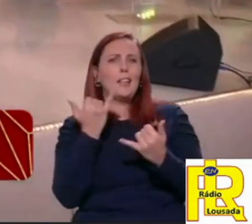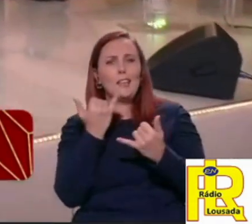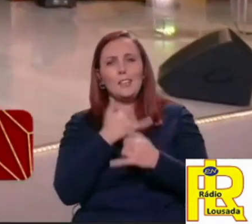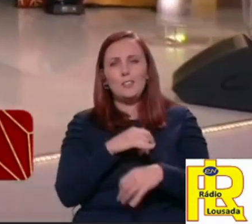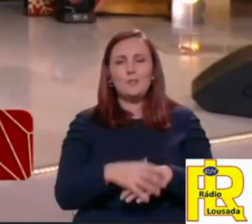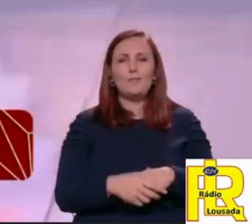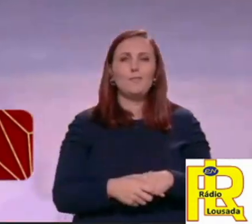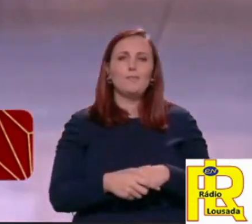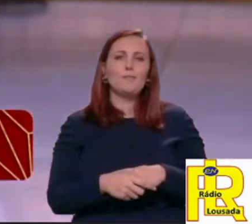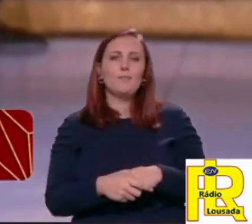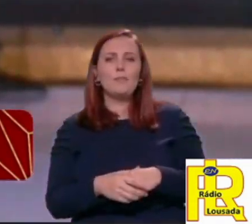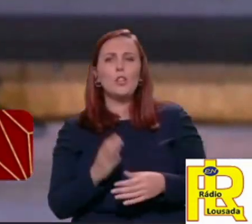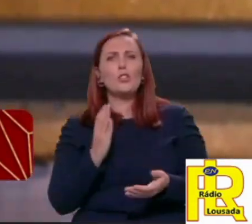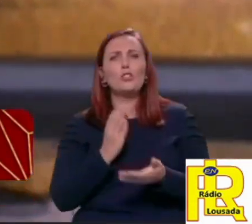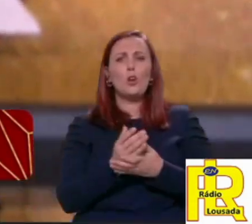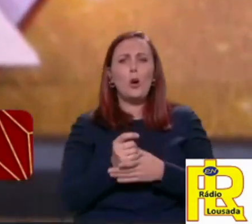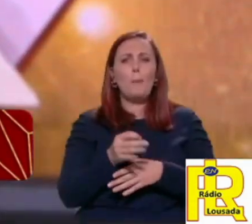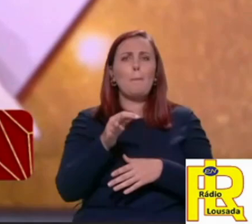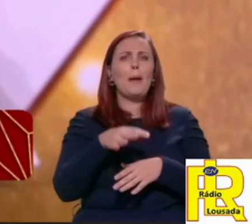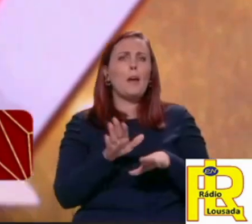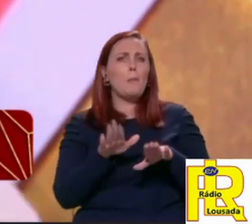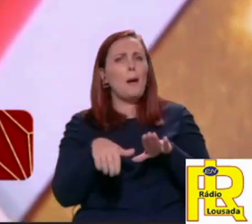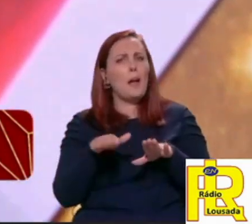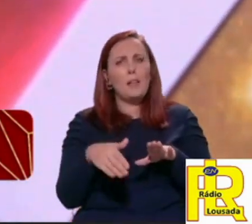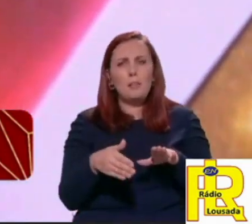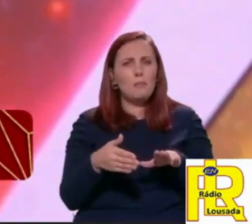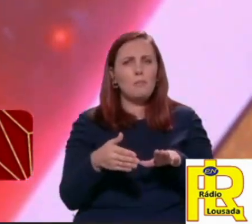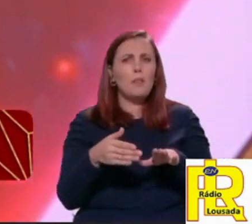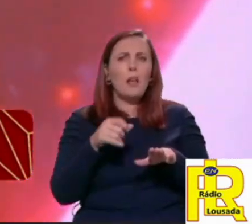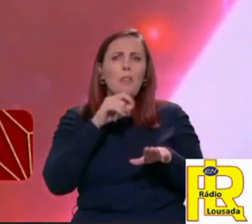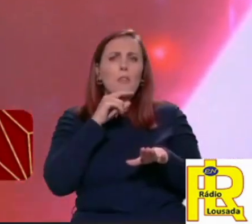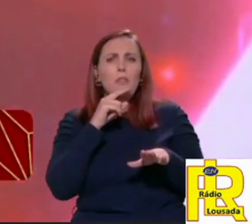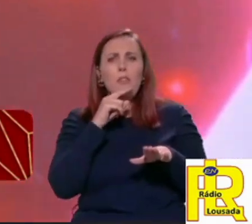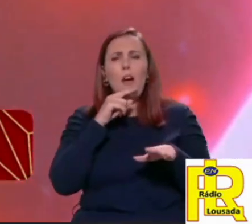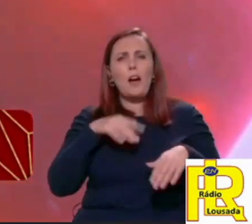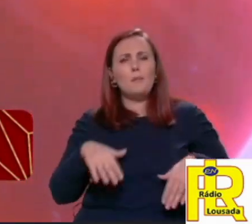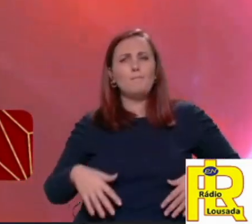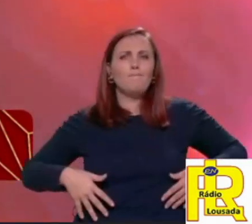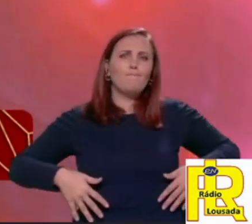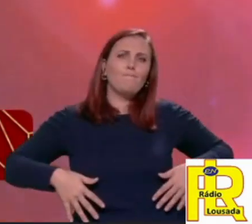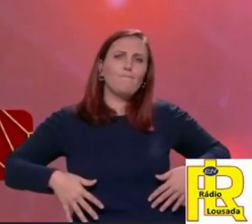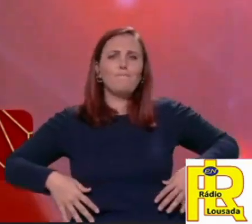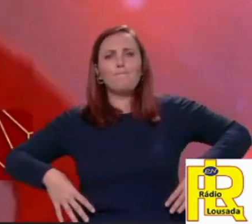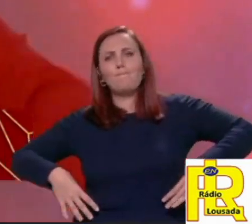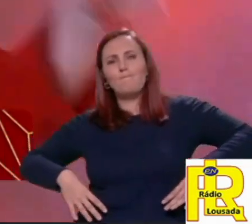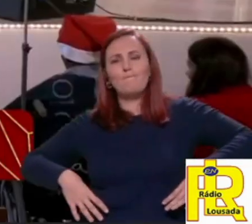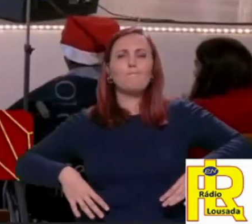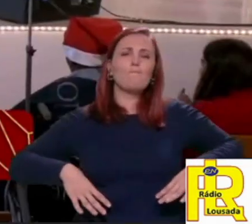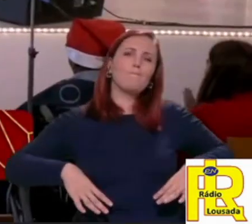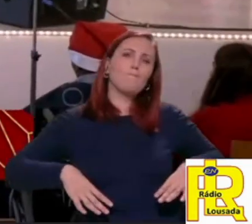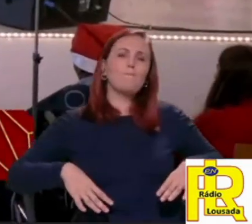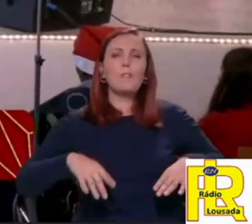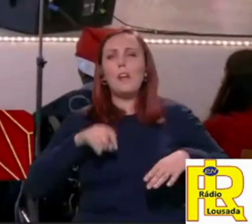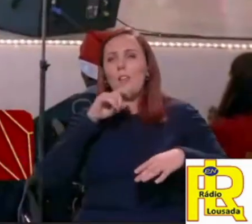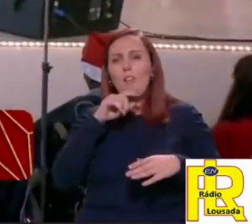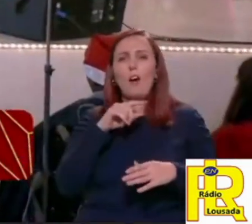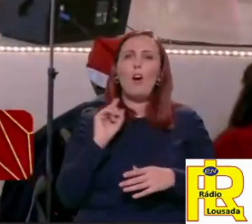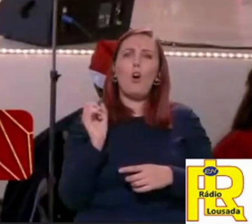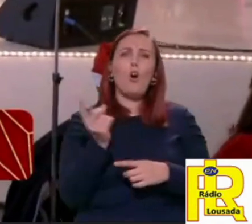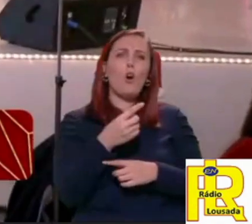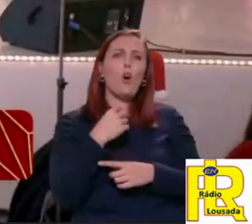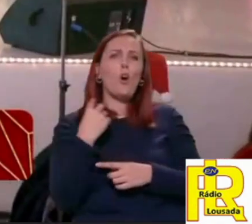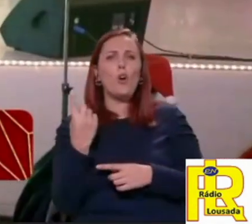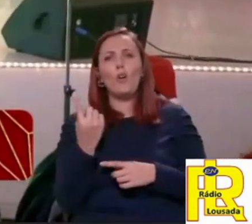alegria s bater o pezinho e rodar a cinturinha roda roda